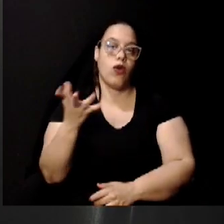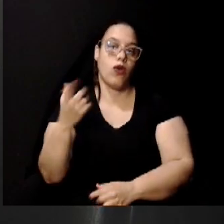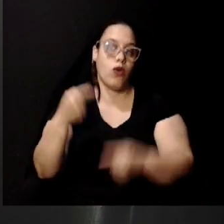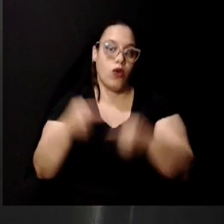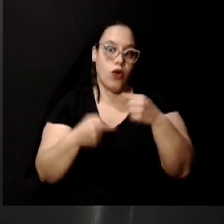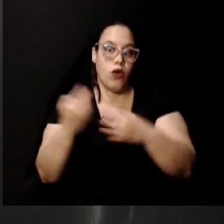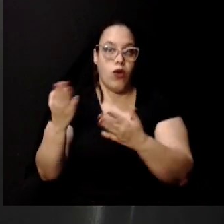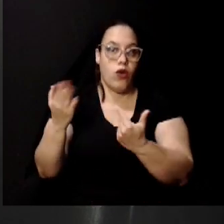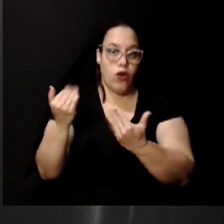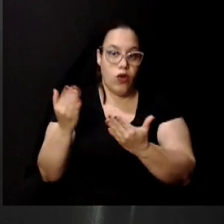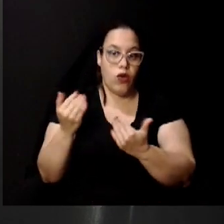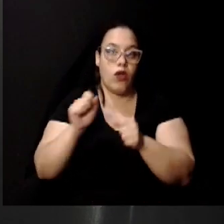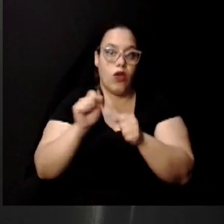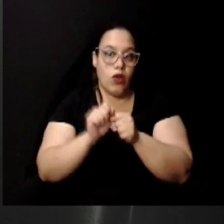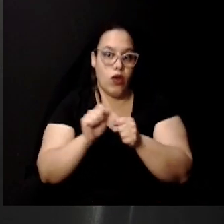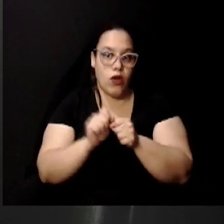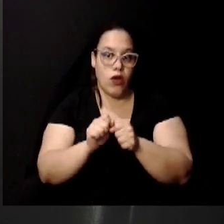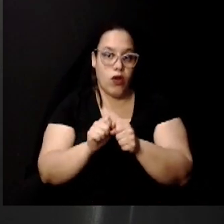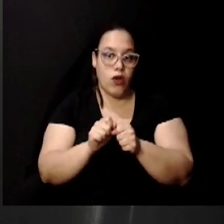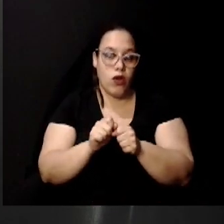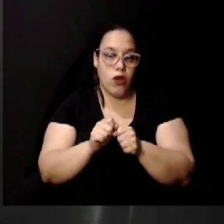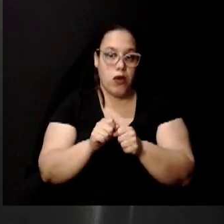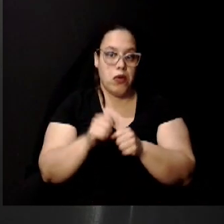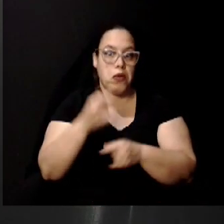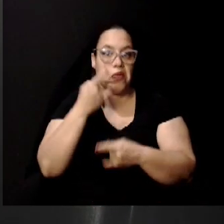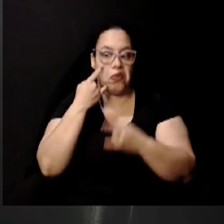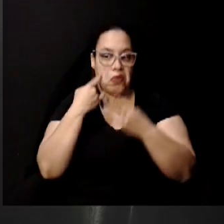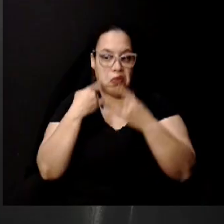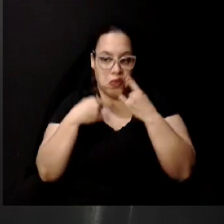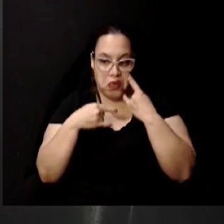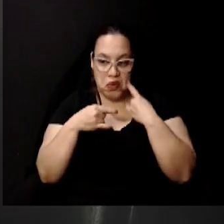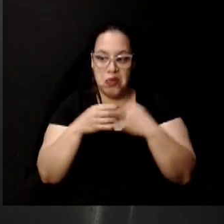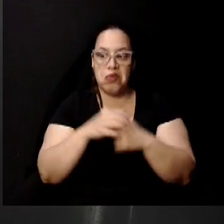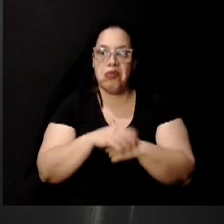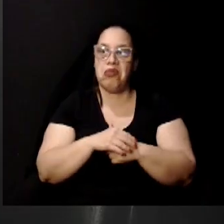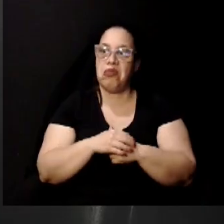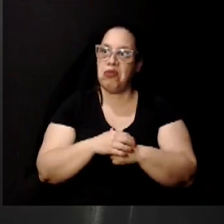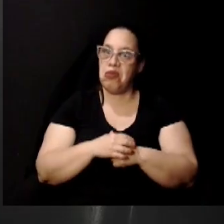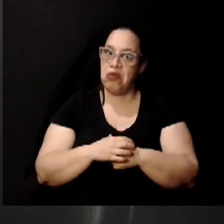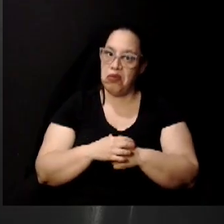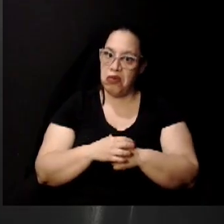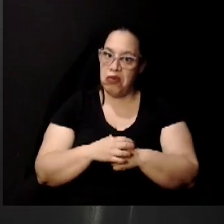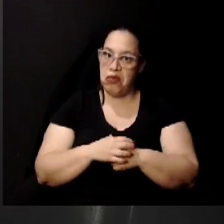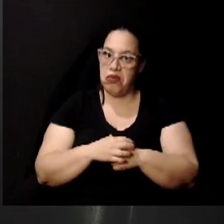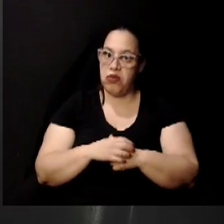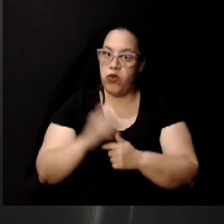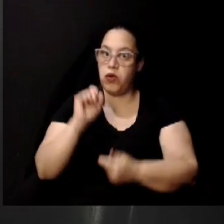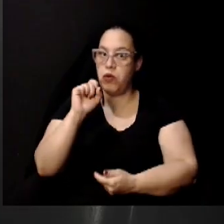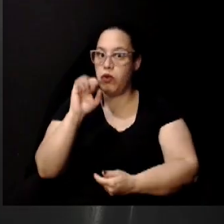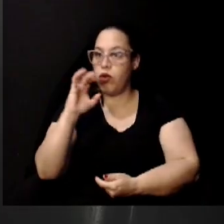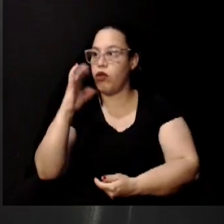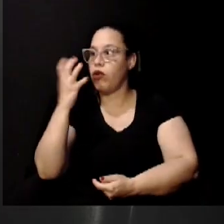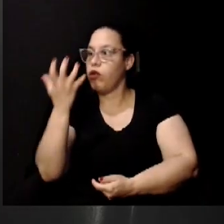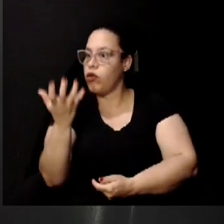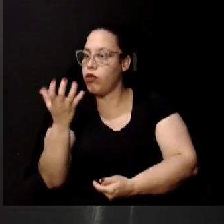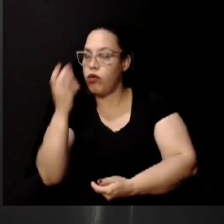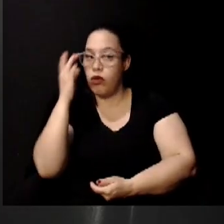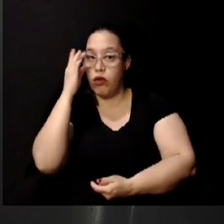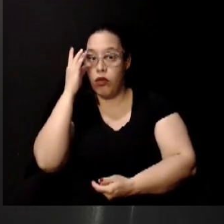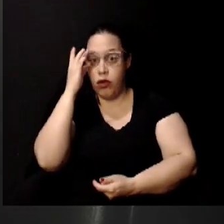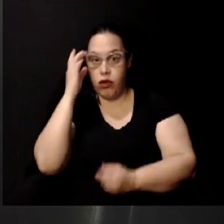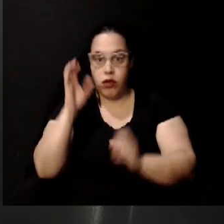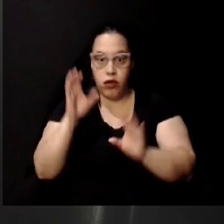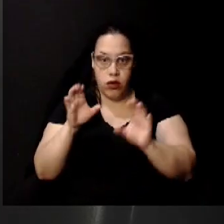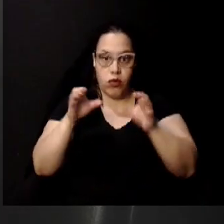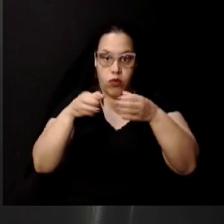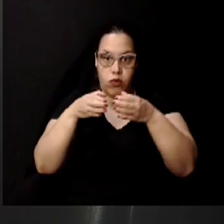fazendo. E eu achei muito, muito potente o que aconteceu lá. Nós estamos falando de um congresso gigantesco que